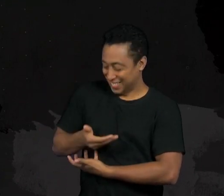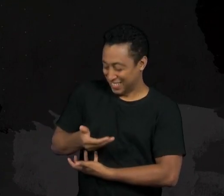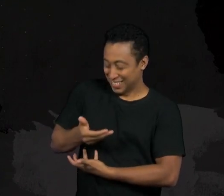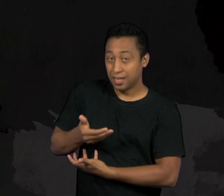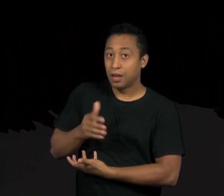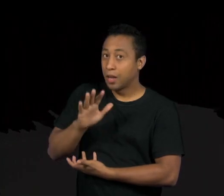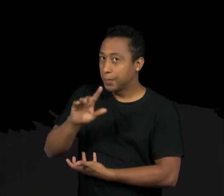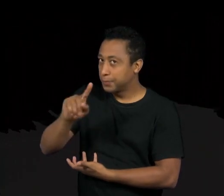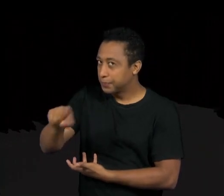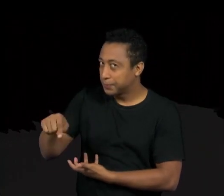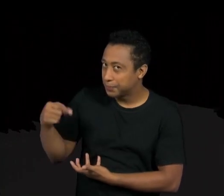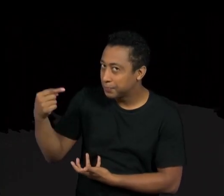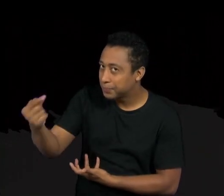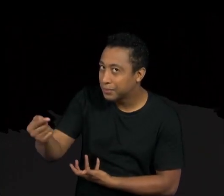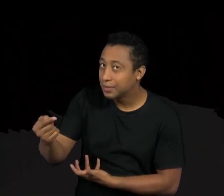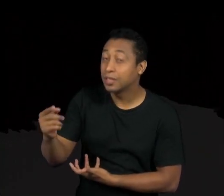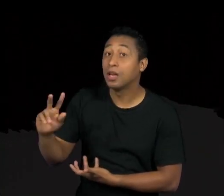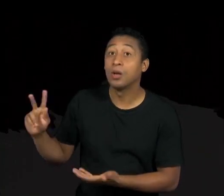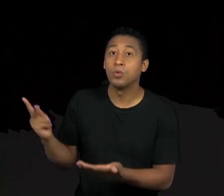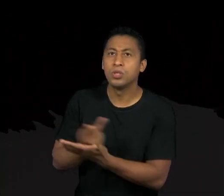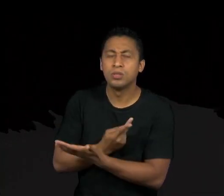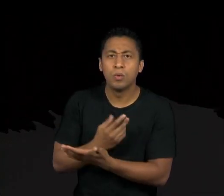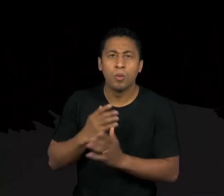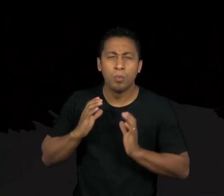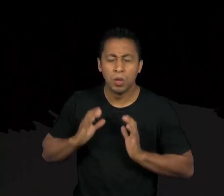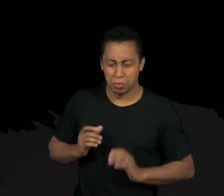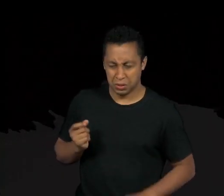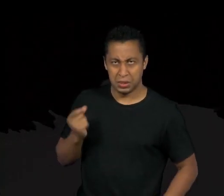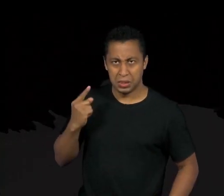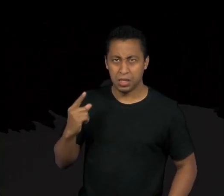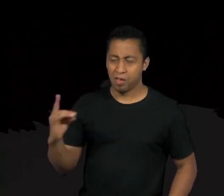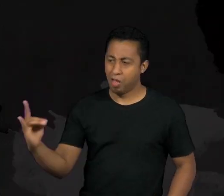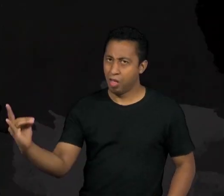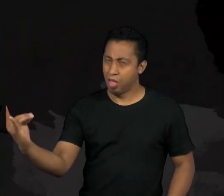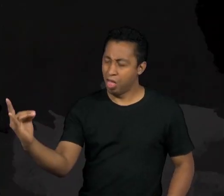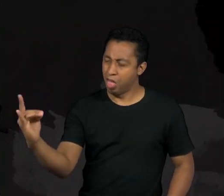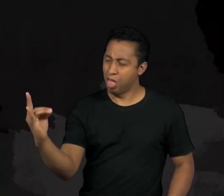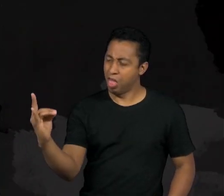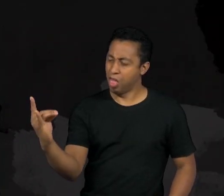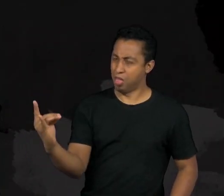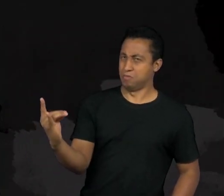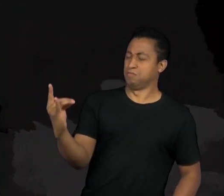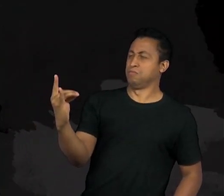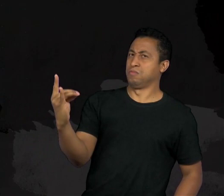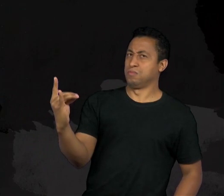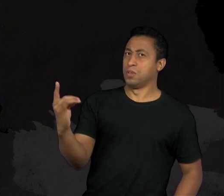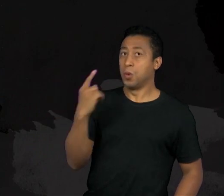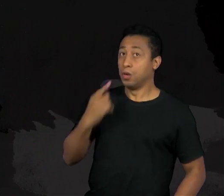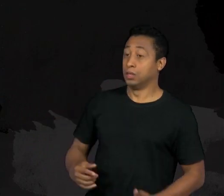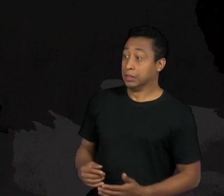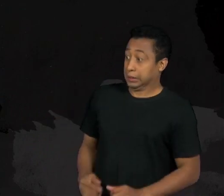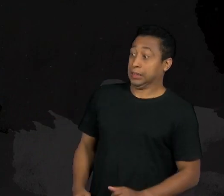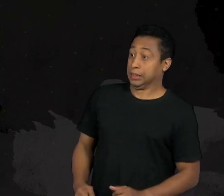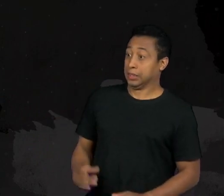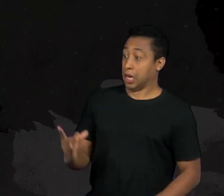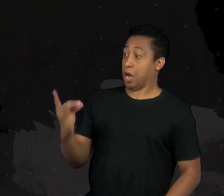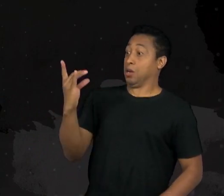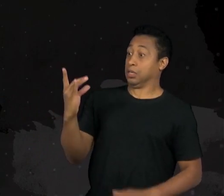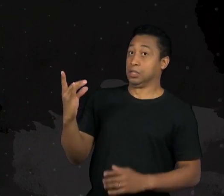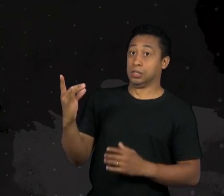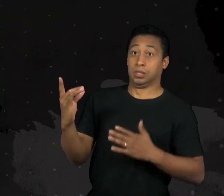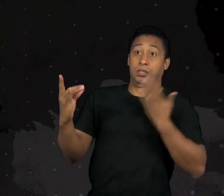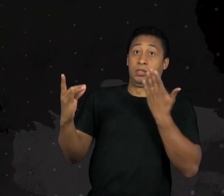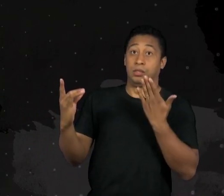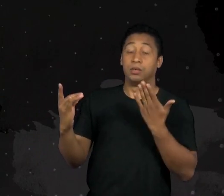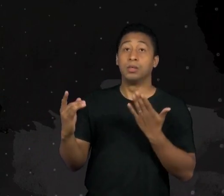Só que depois de um tempo, ele começou a ter uns comportamentos estranhos. e hoje